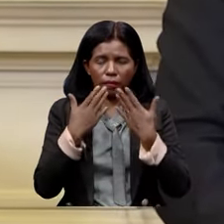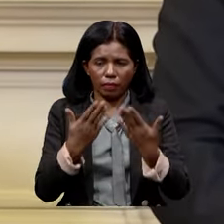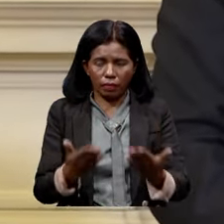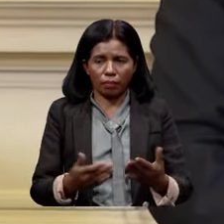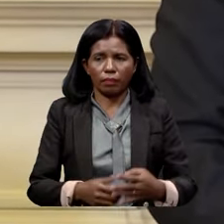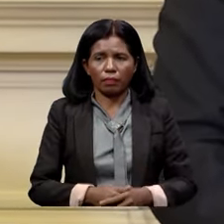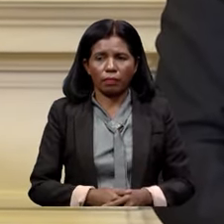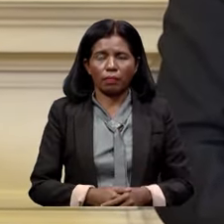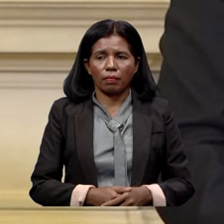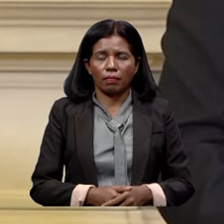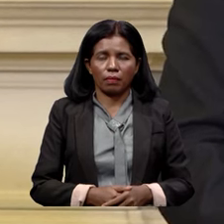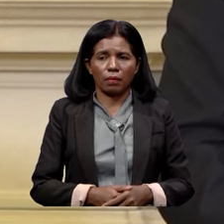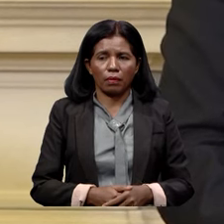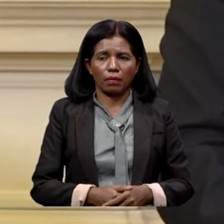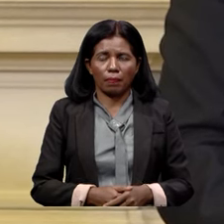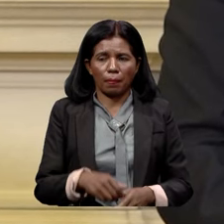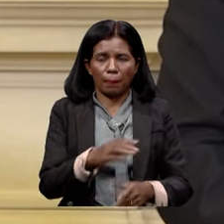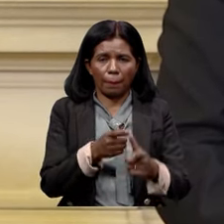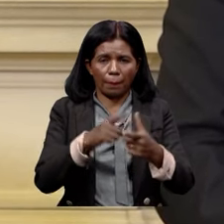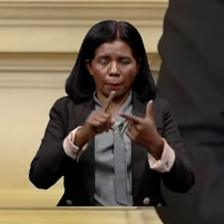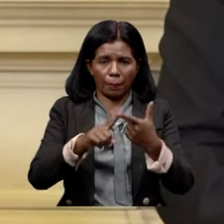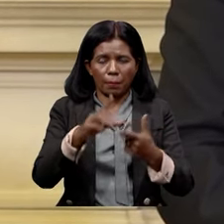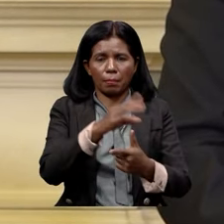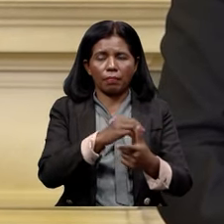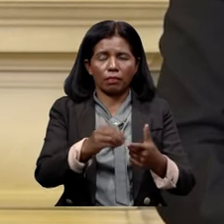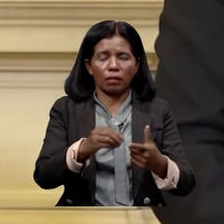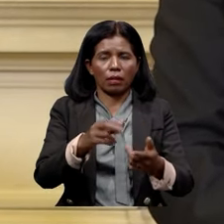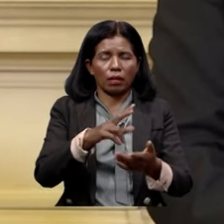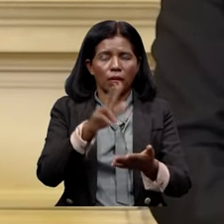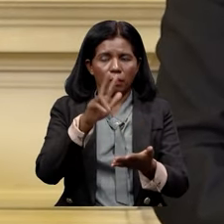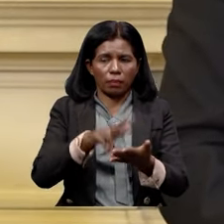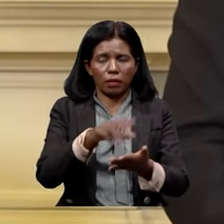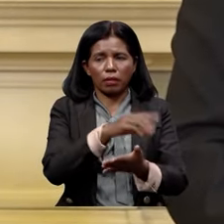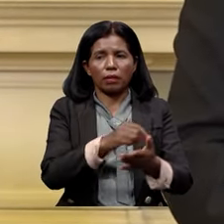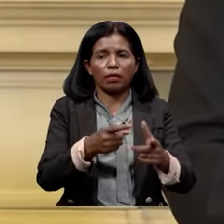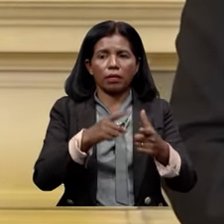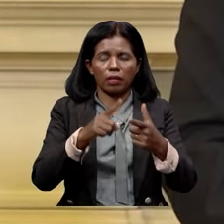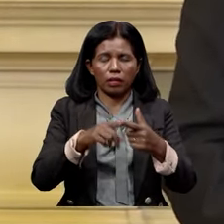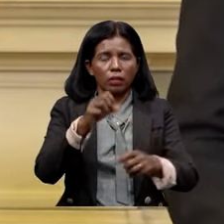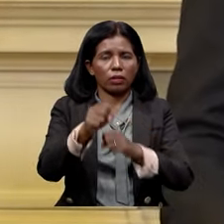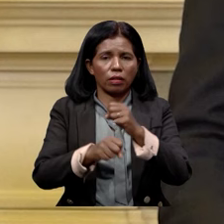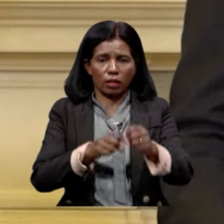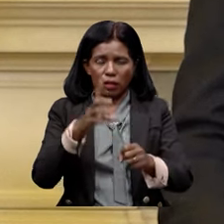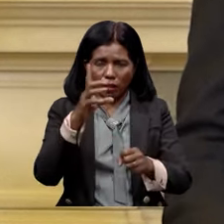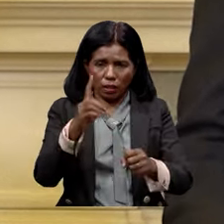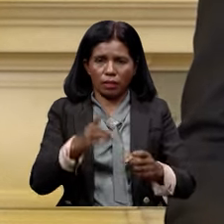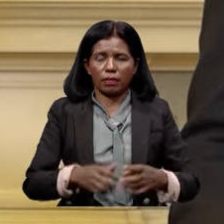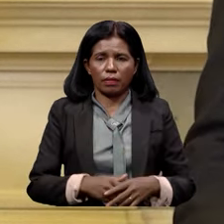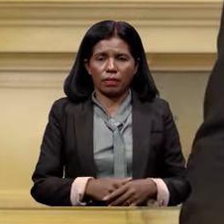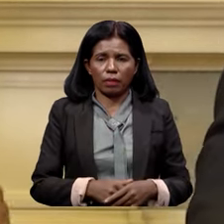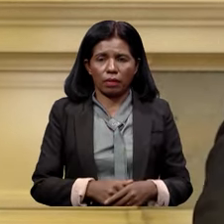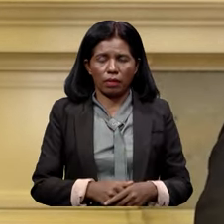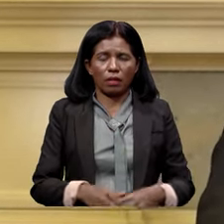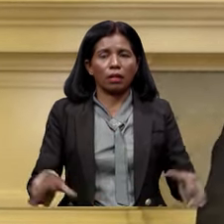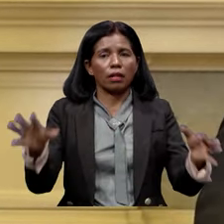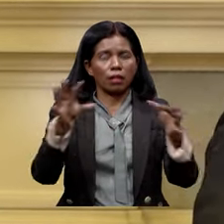amigos, esta é mais uma prova do carinho, da solidariedade que